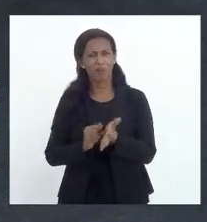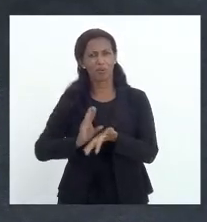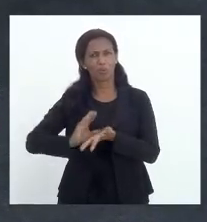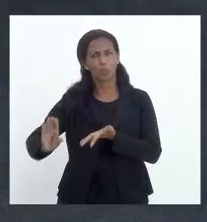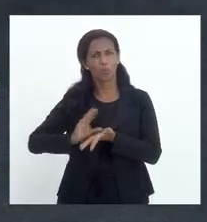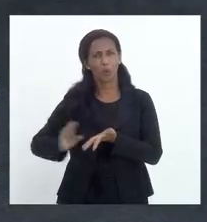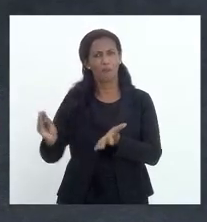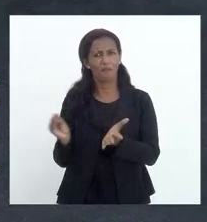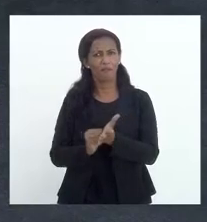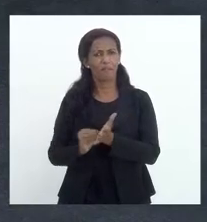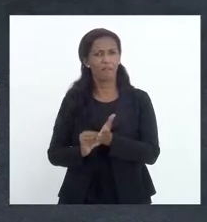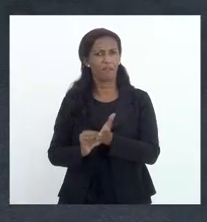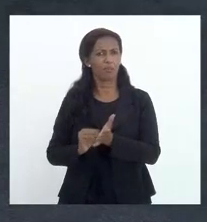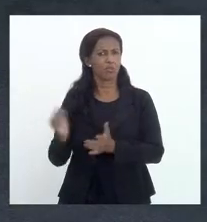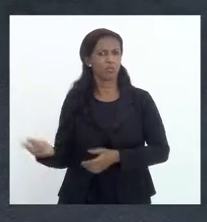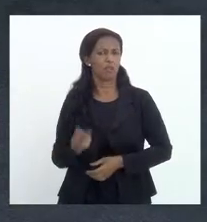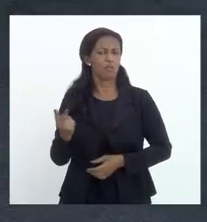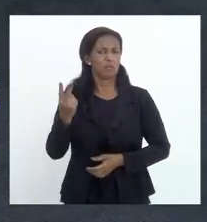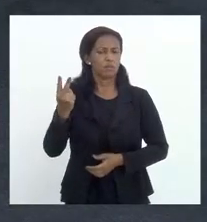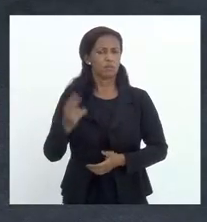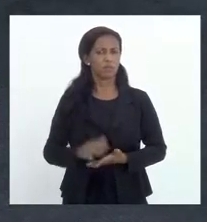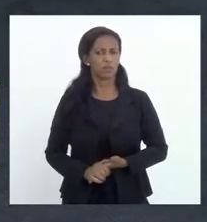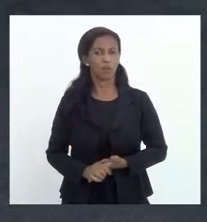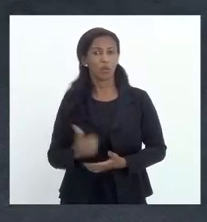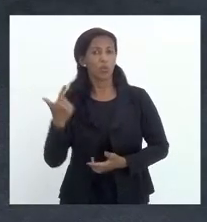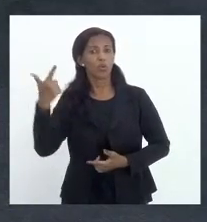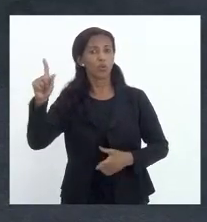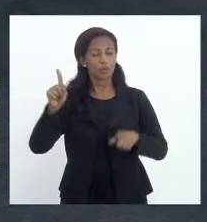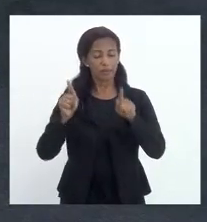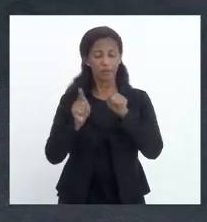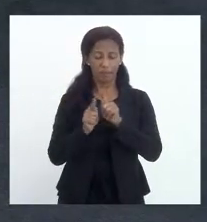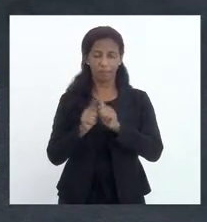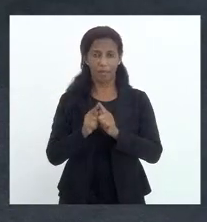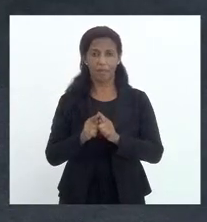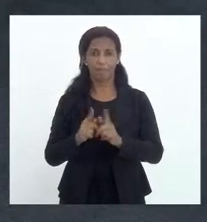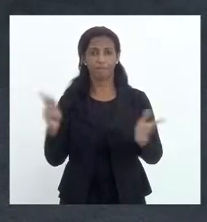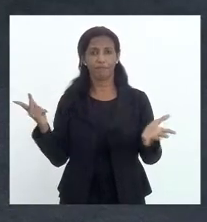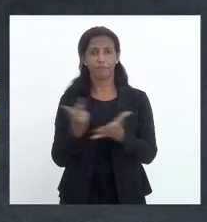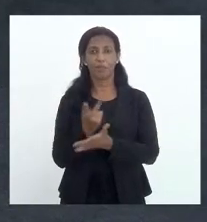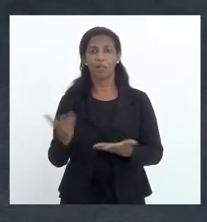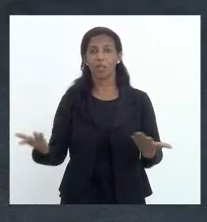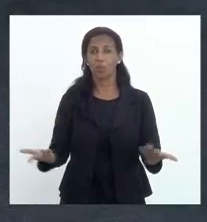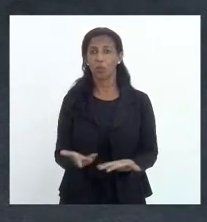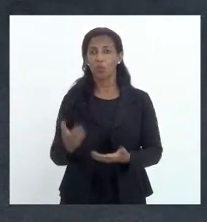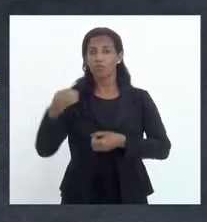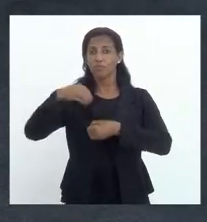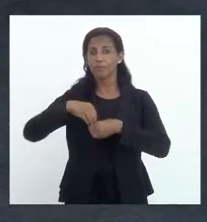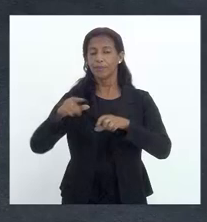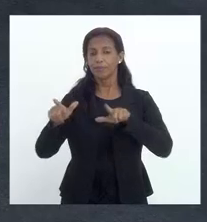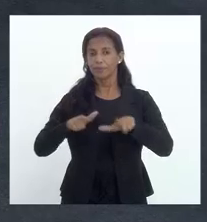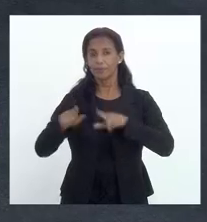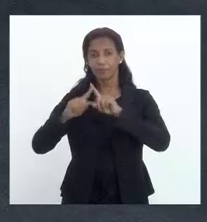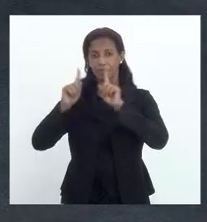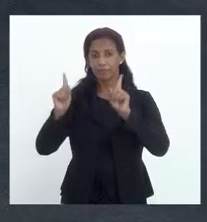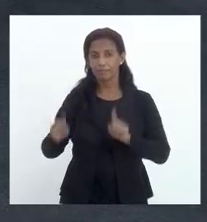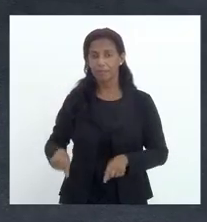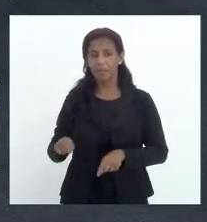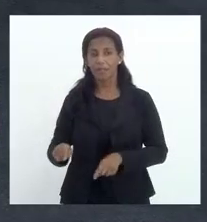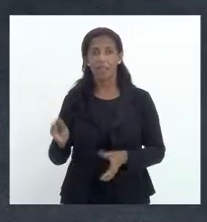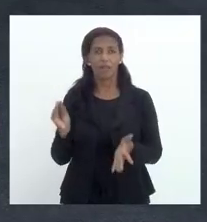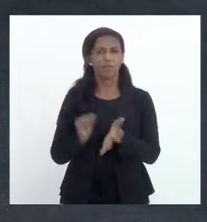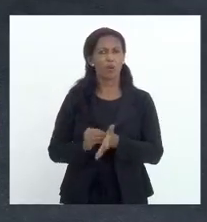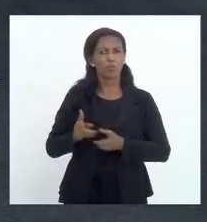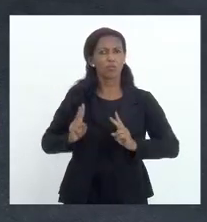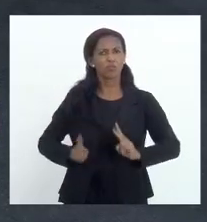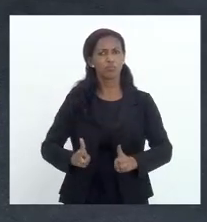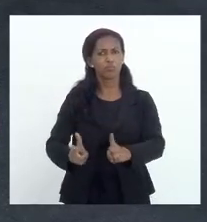falta de recuperação e a falta de valorização. E uma outra coisa que a gente acontece hoje dentro do serviço público é a falta de continuidade por